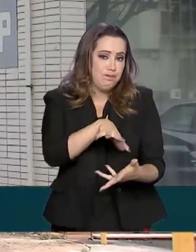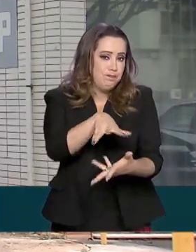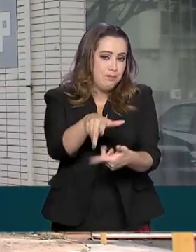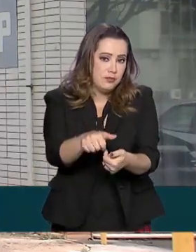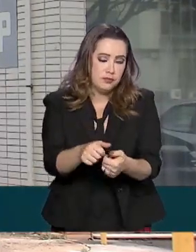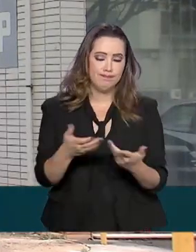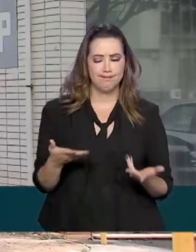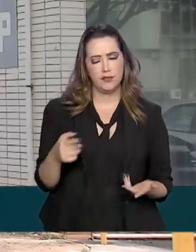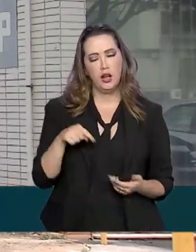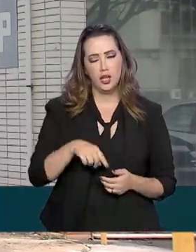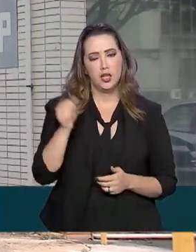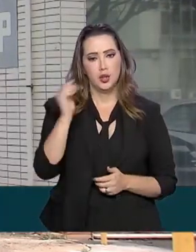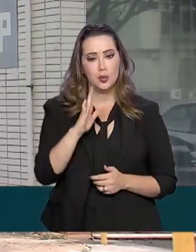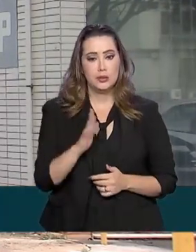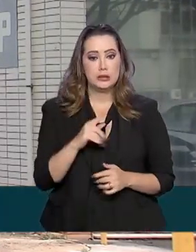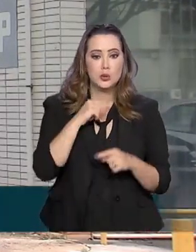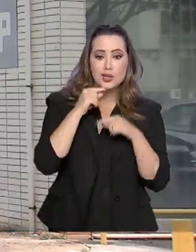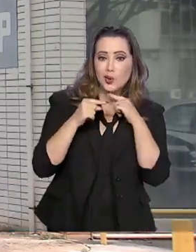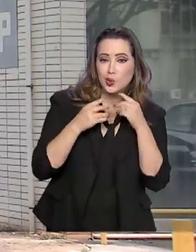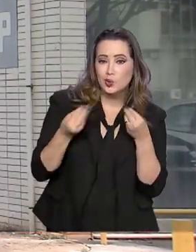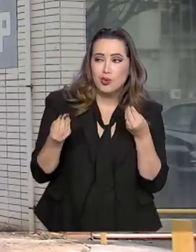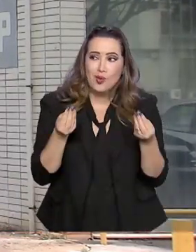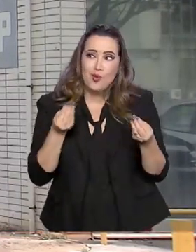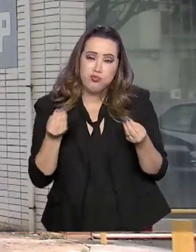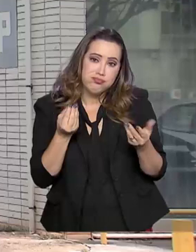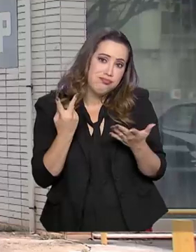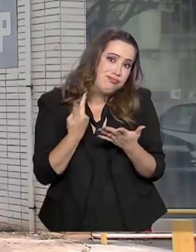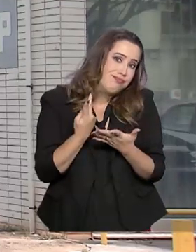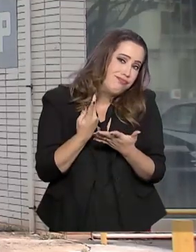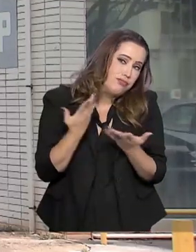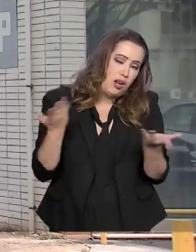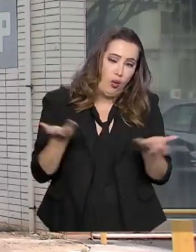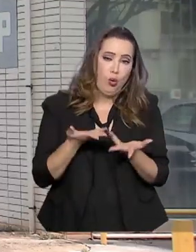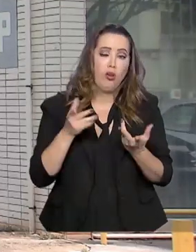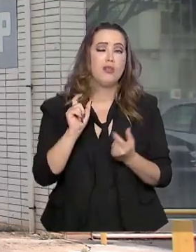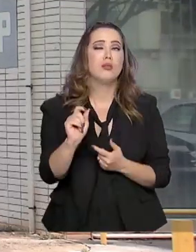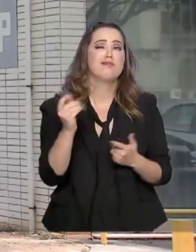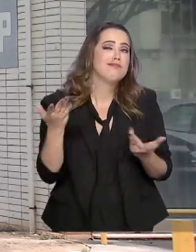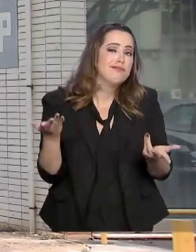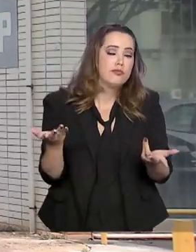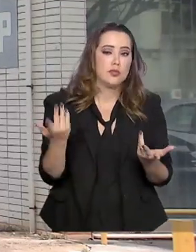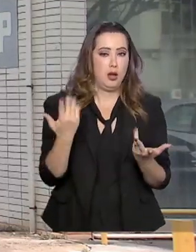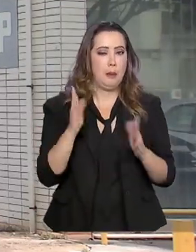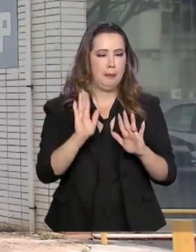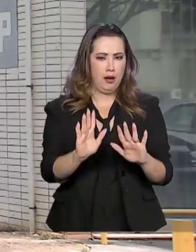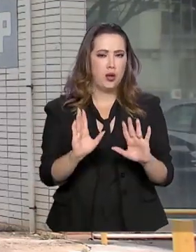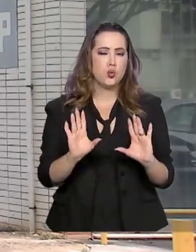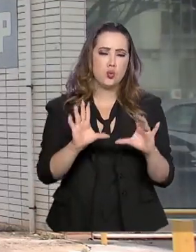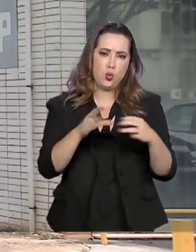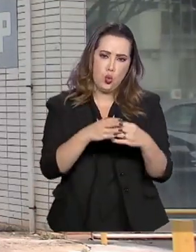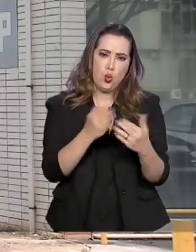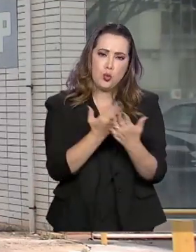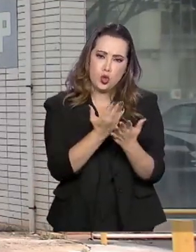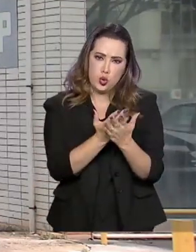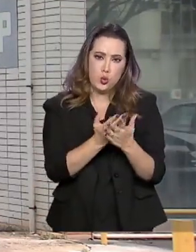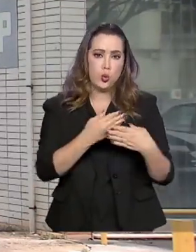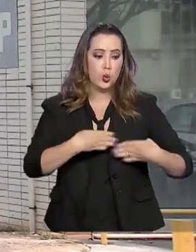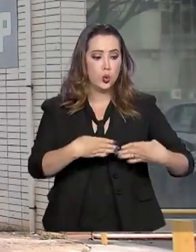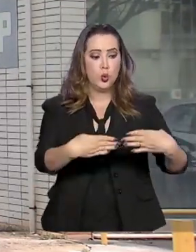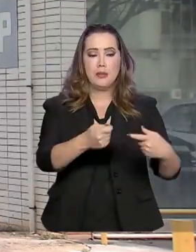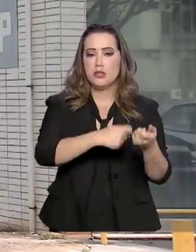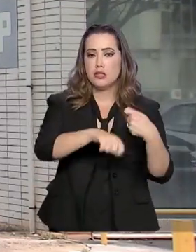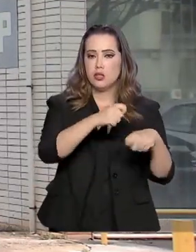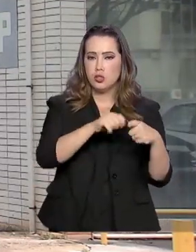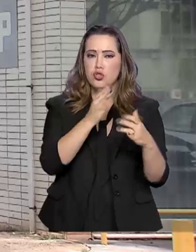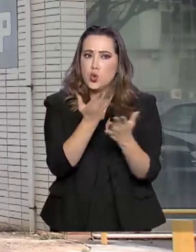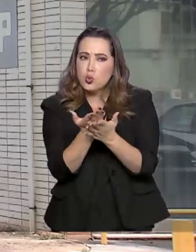ainda há incertezas quanto ao impacto desses acontecimentos. Mas os técnicos do Ministério da Economia já estão fazendo o dever de casa e